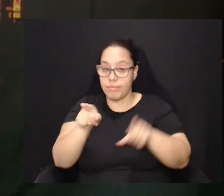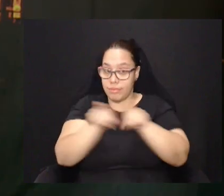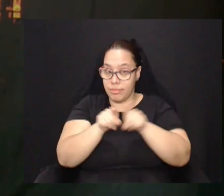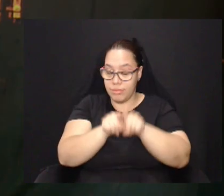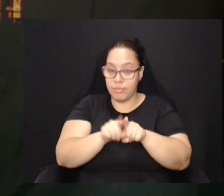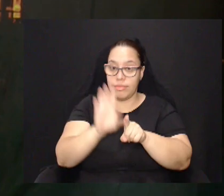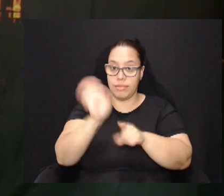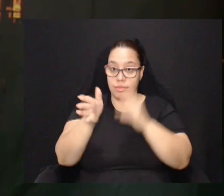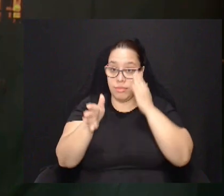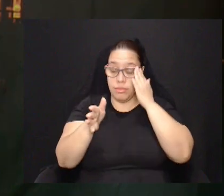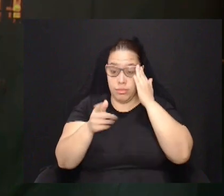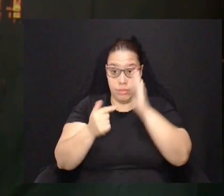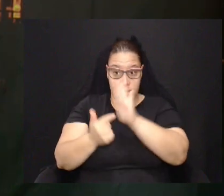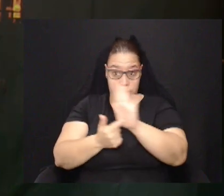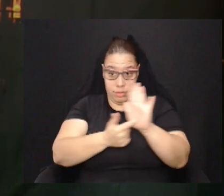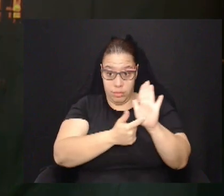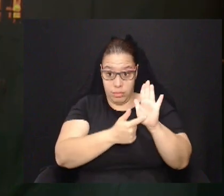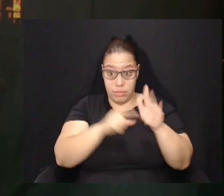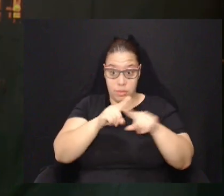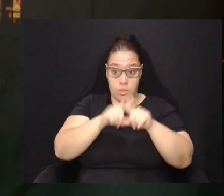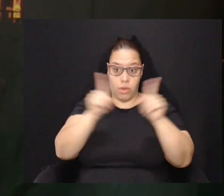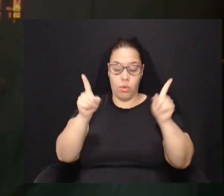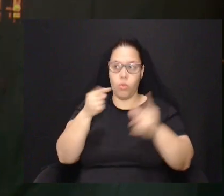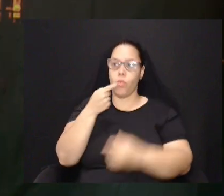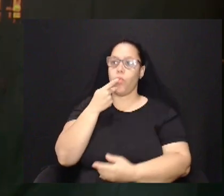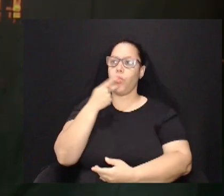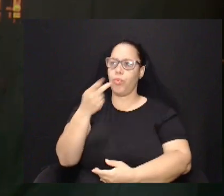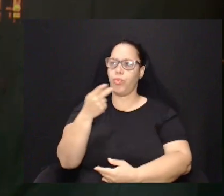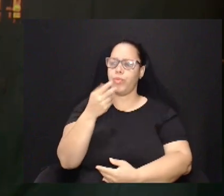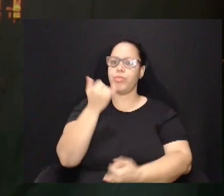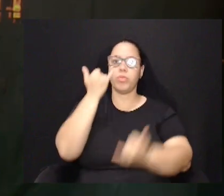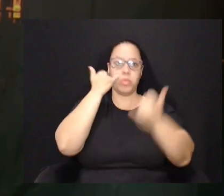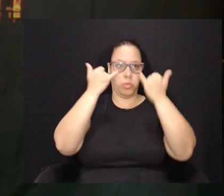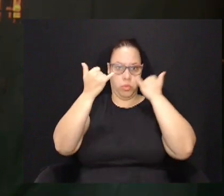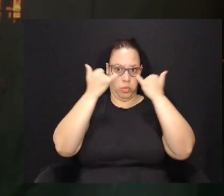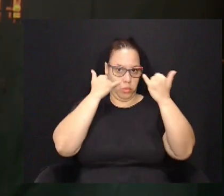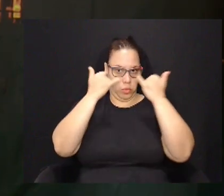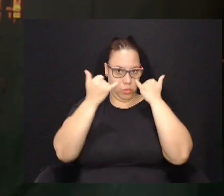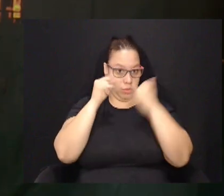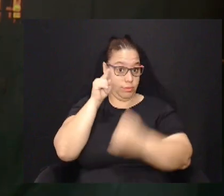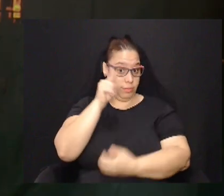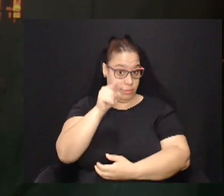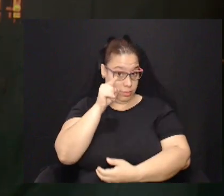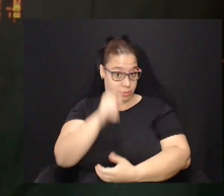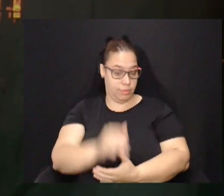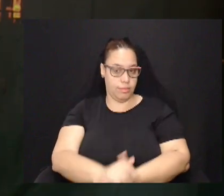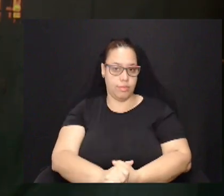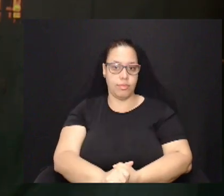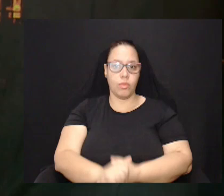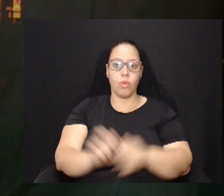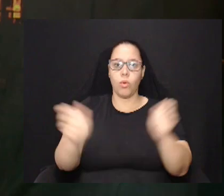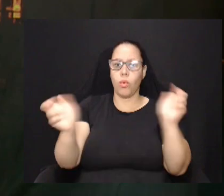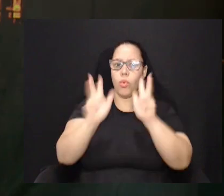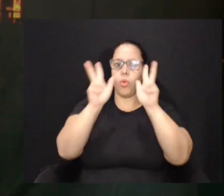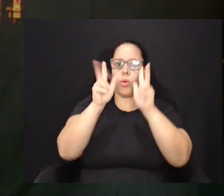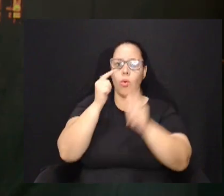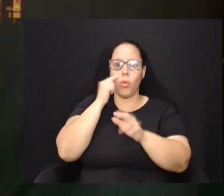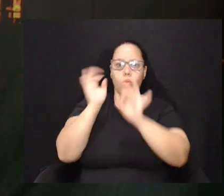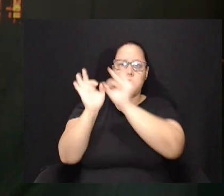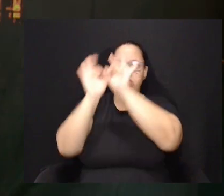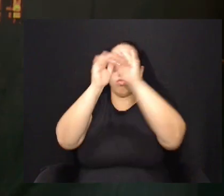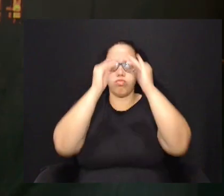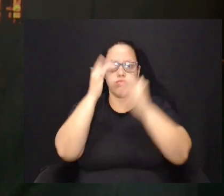vamos apresentá-los, mas agora vamos a algumas informações para você. Atenção, se você está acompanhando a gente,